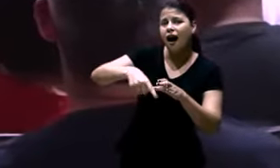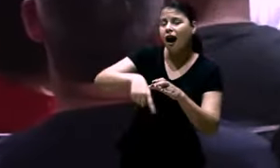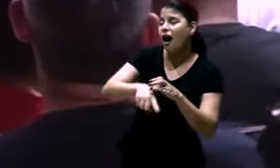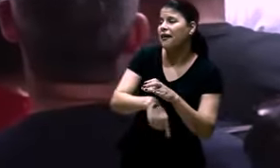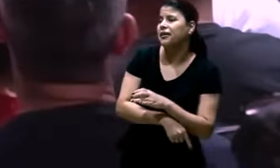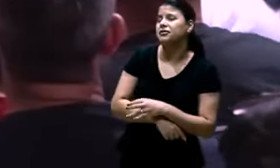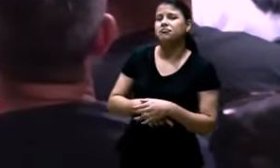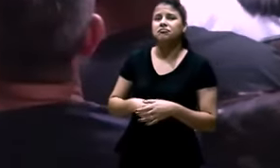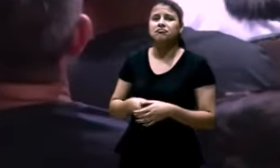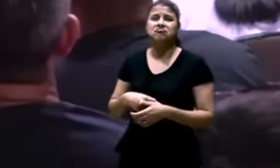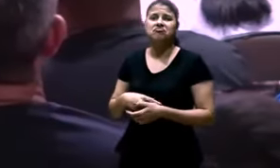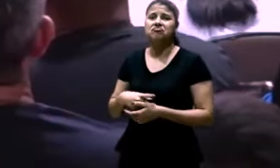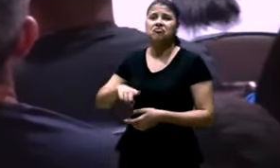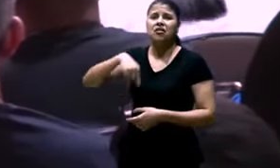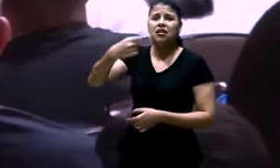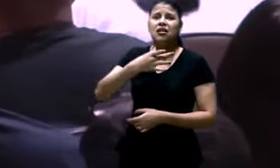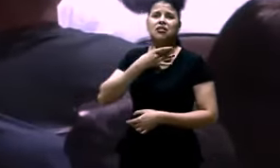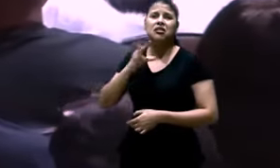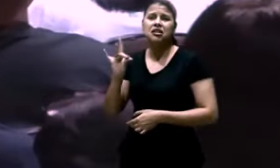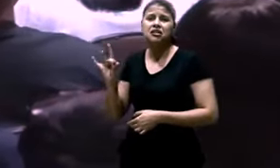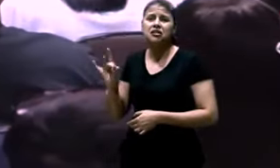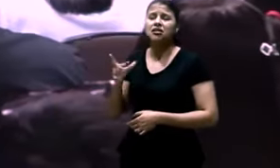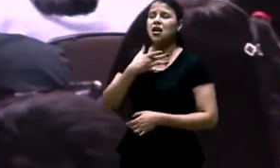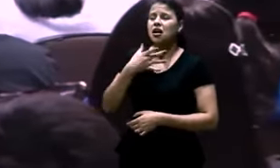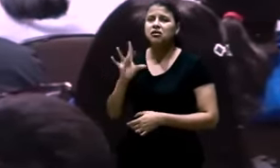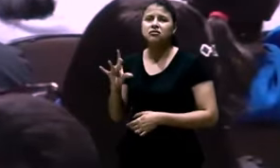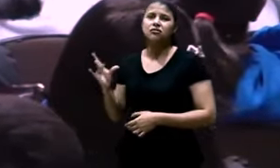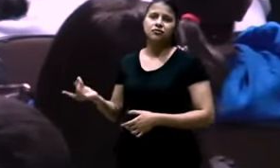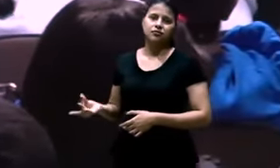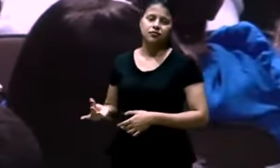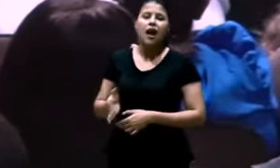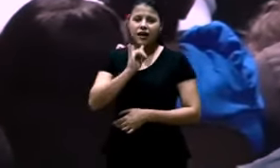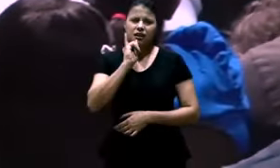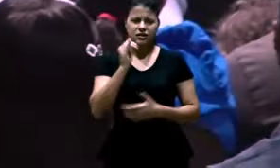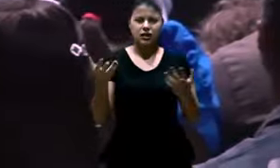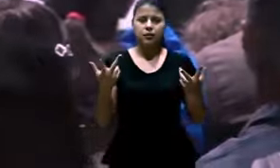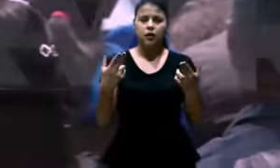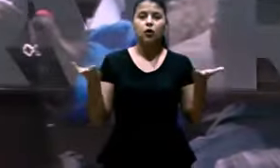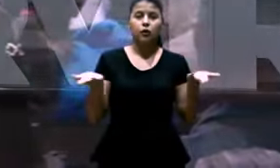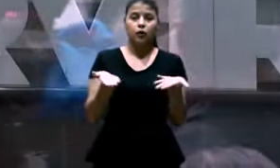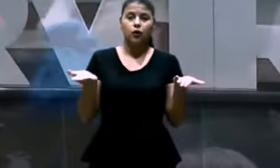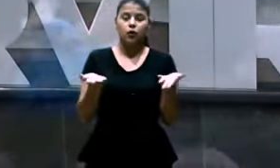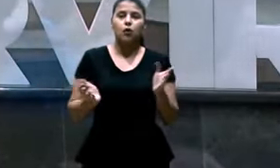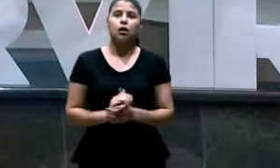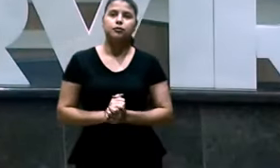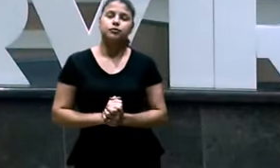direct, com essa piriguete, avisa logo ela que você é crente da Assembleia de Deus, batizado no